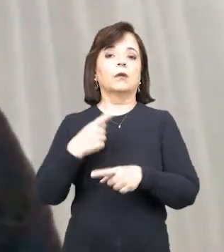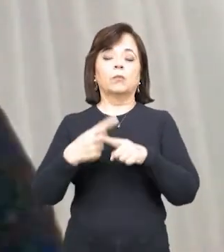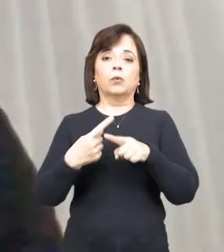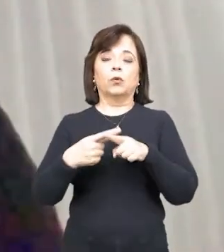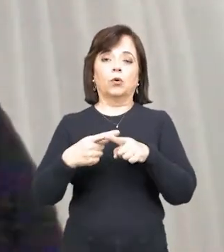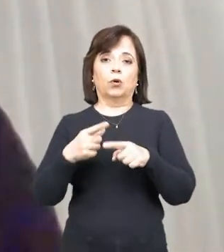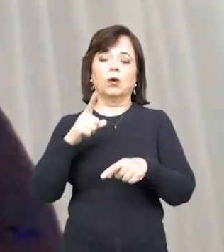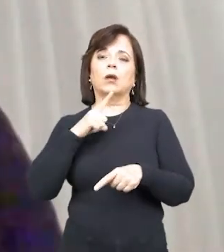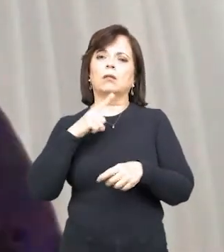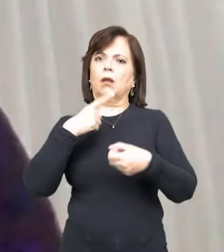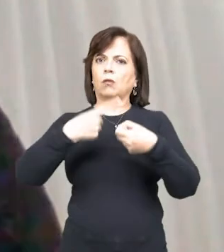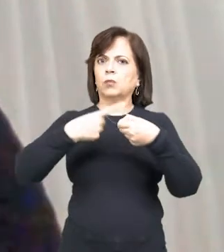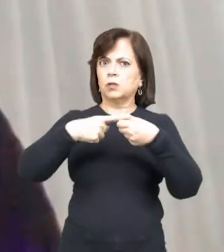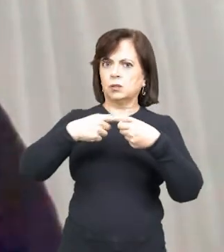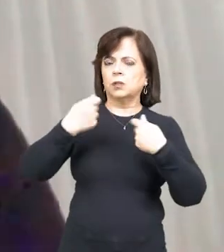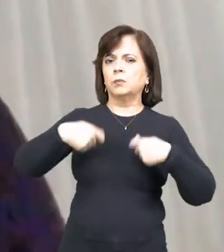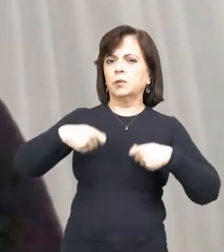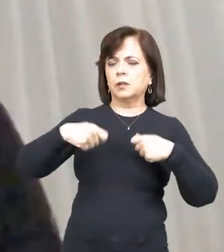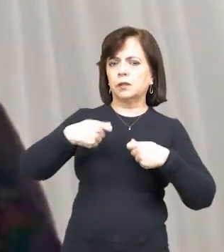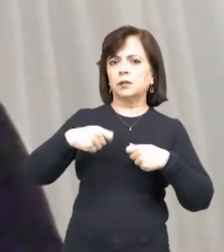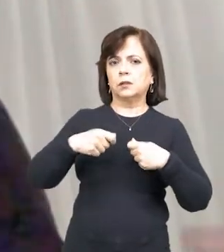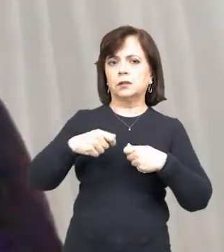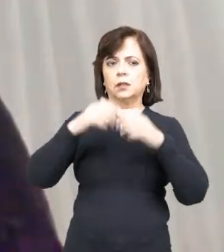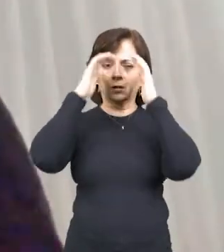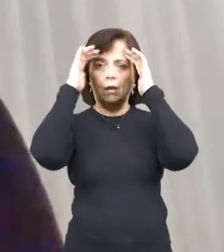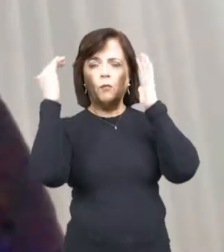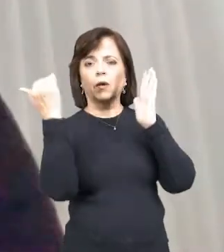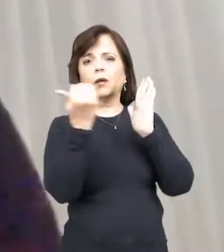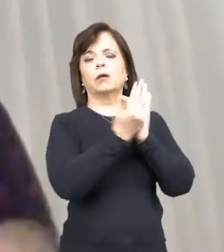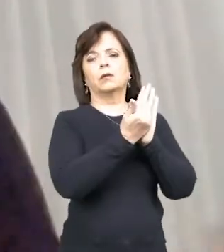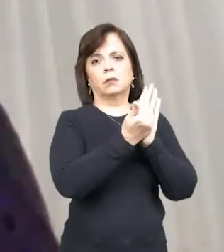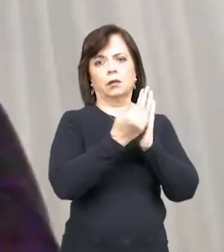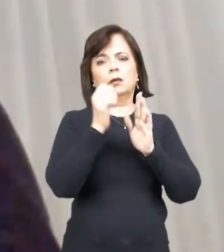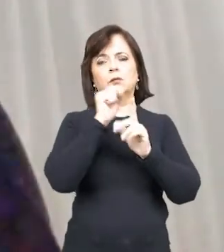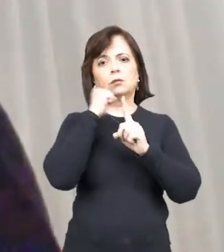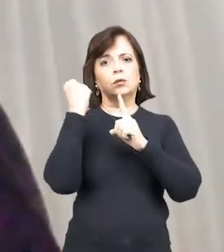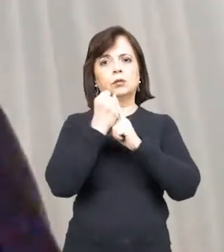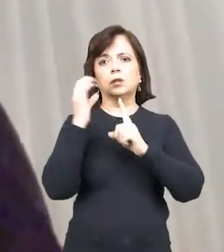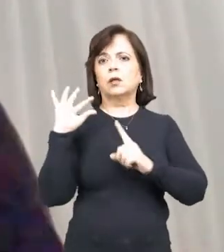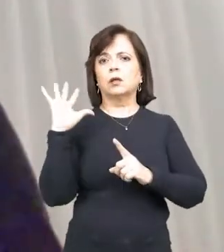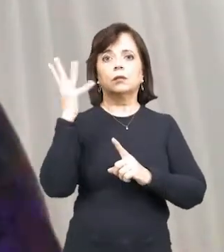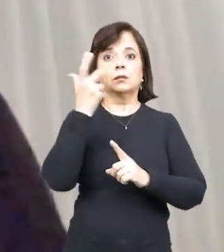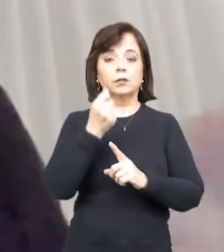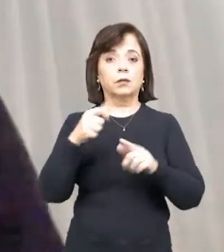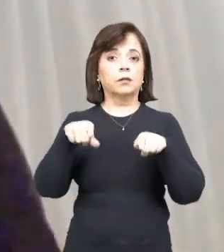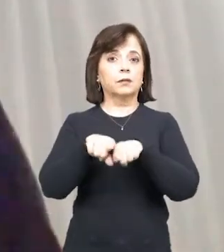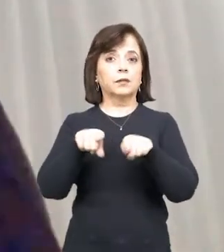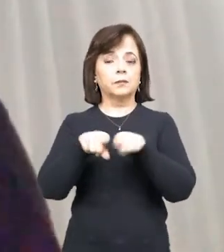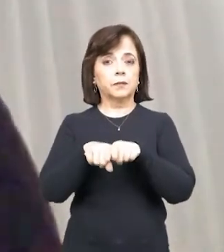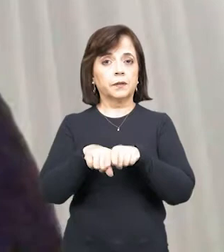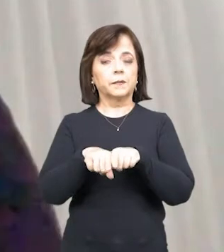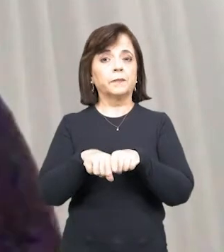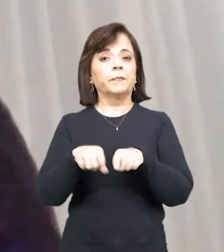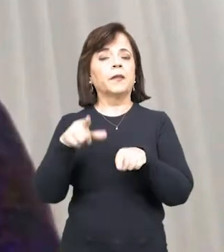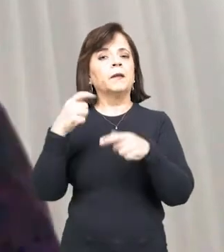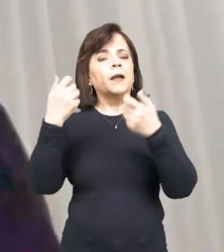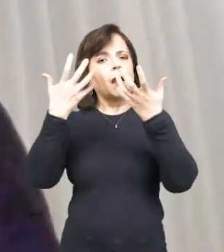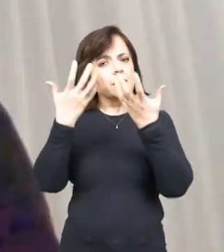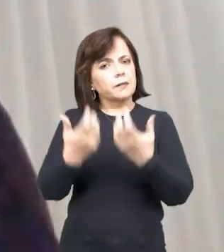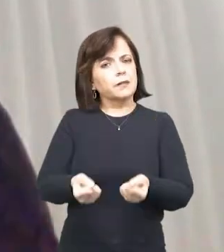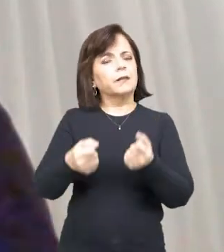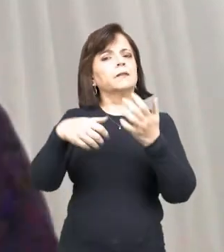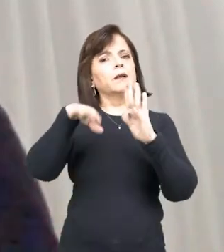cargo da administração pública municipal, quanto ao efetivo cumprimento pela sociedade em geral, e também